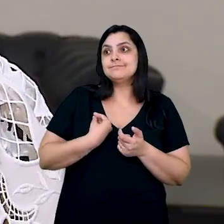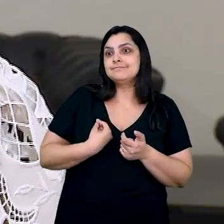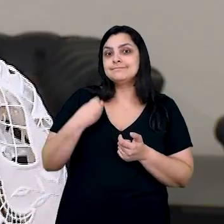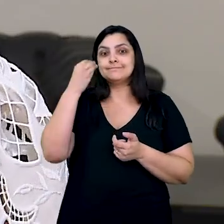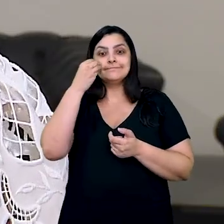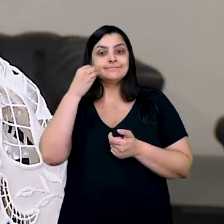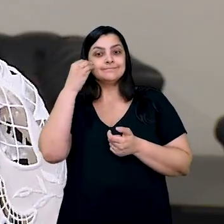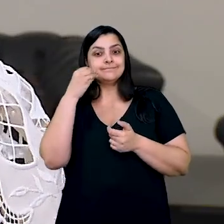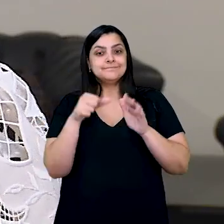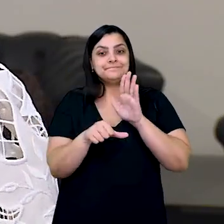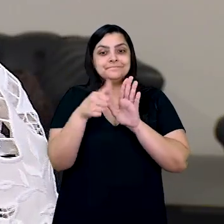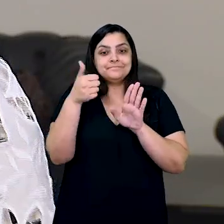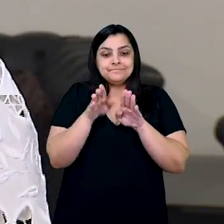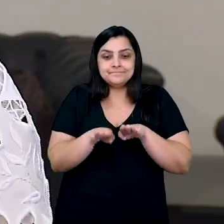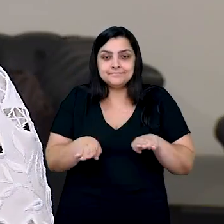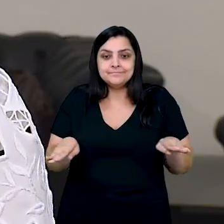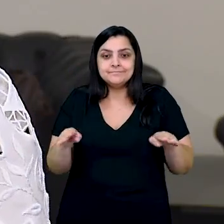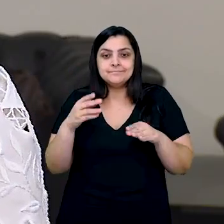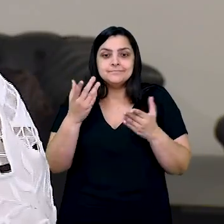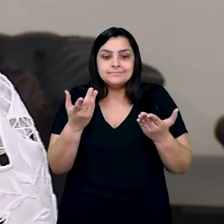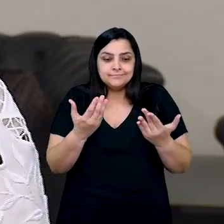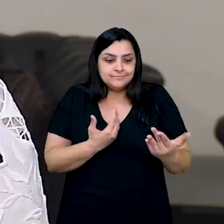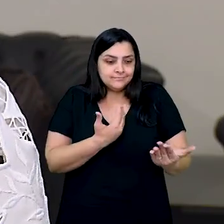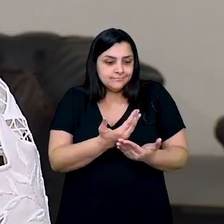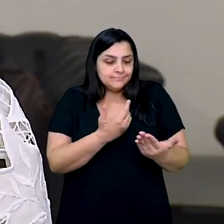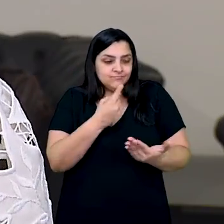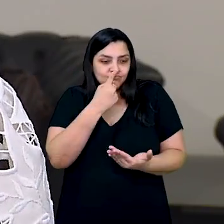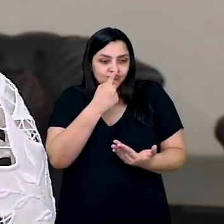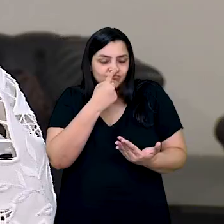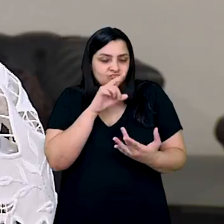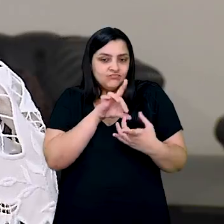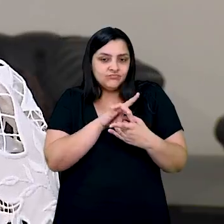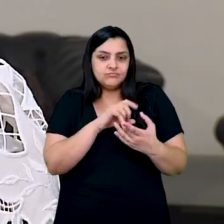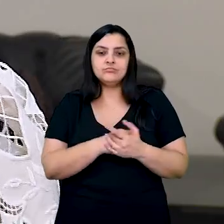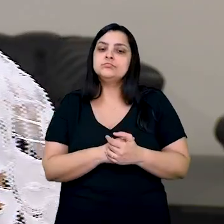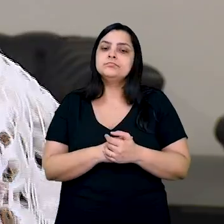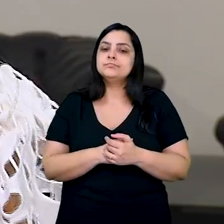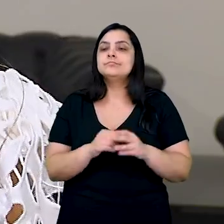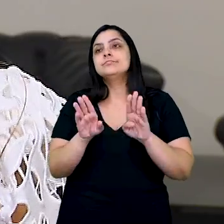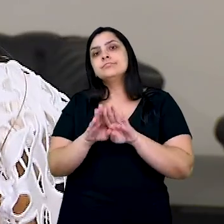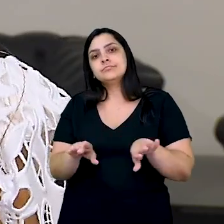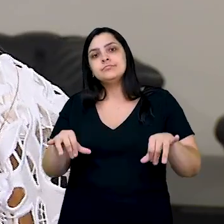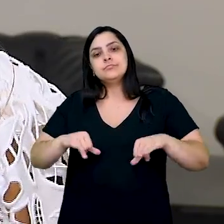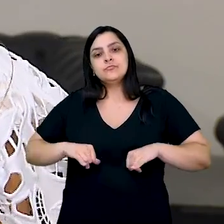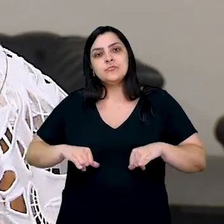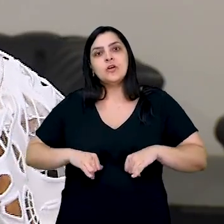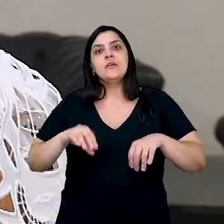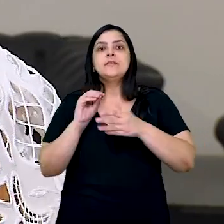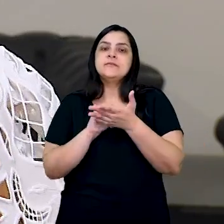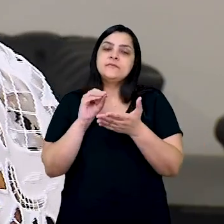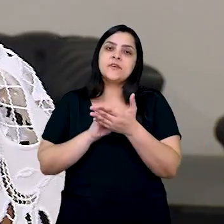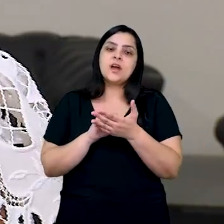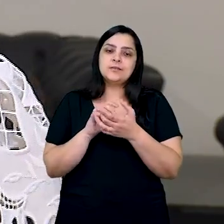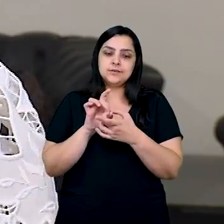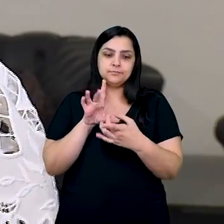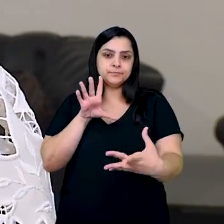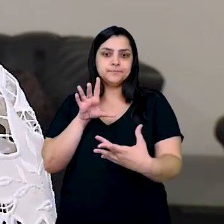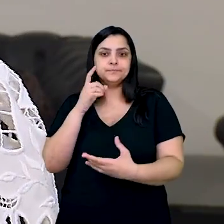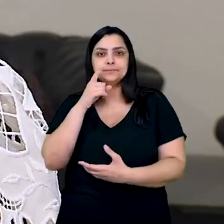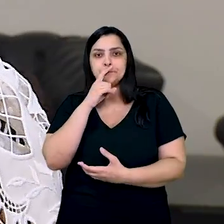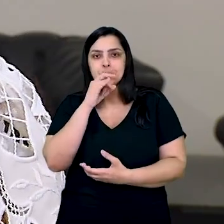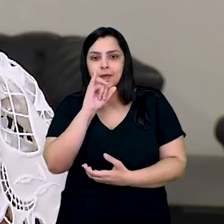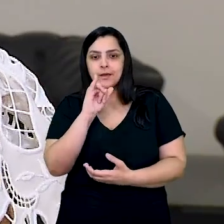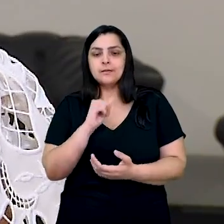de viver a primeira infância, os primeiros dias com seu filho, e com relação à criança, que sofre a ausência do